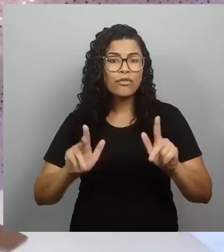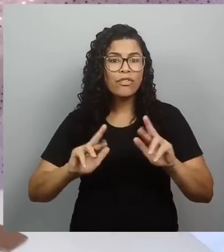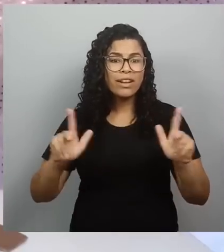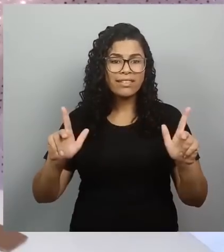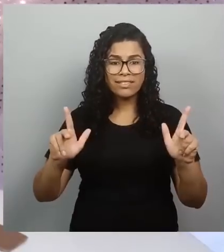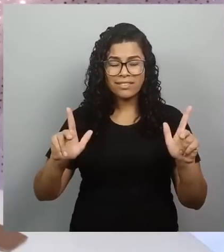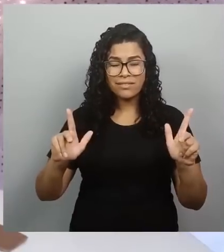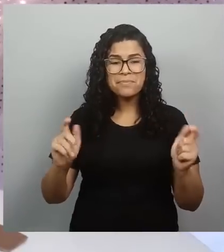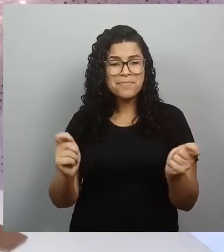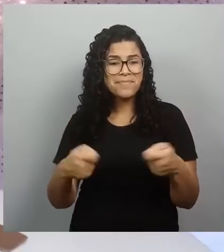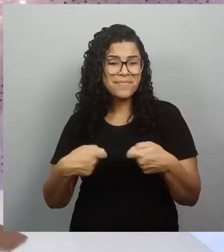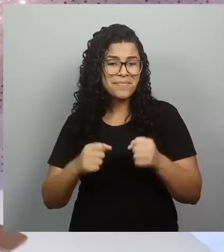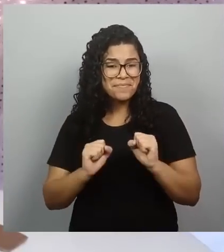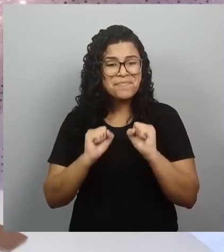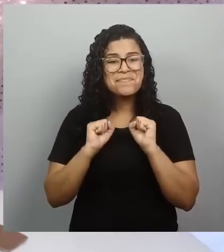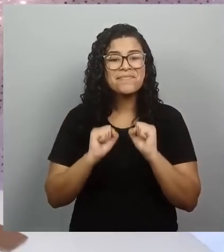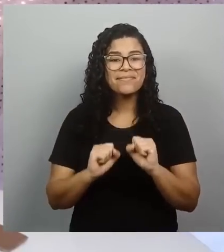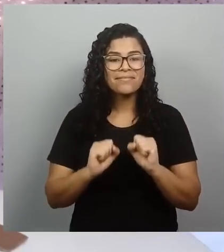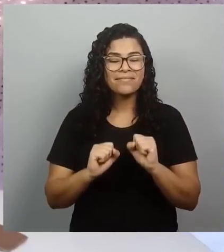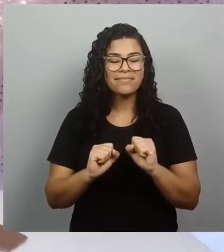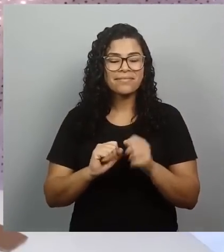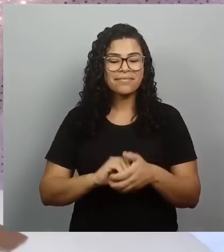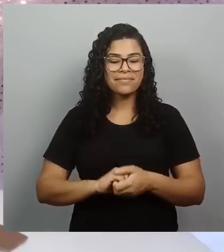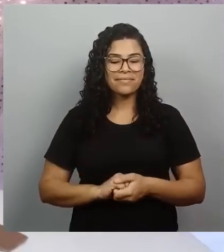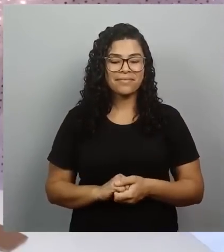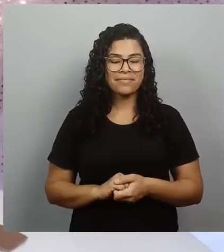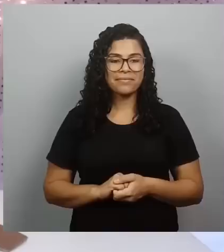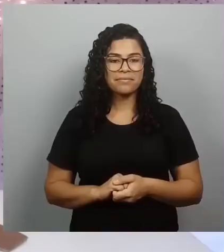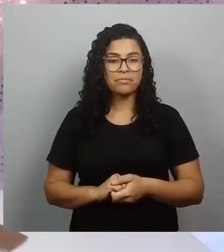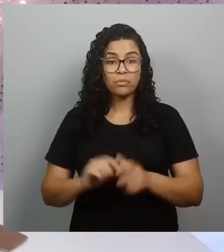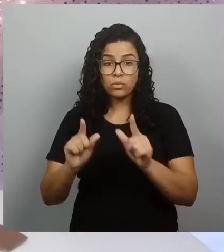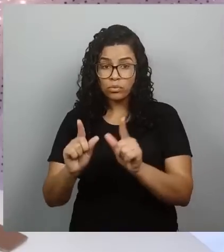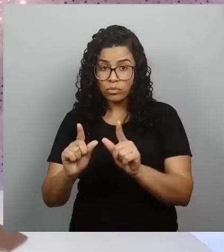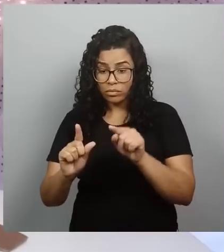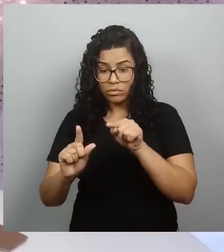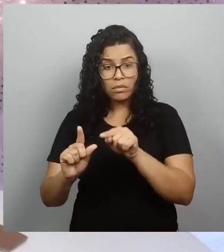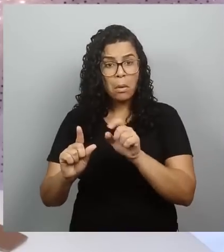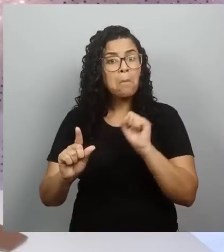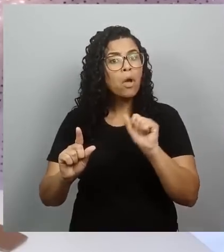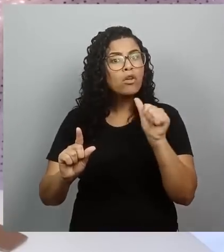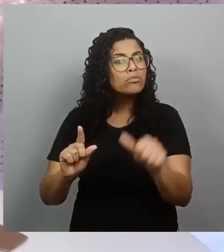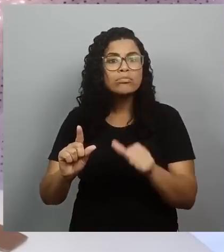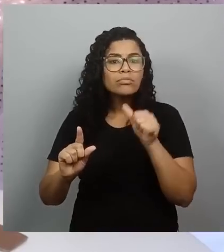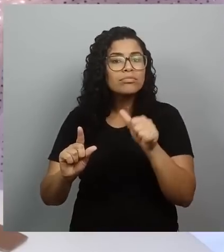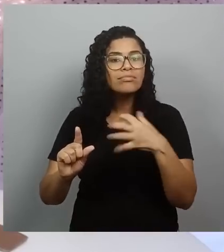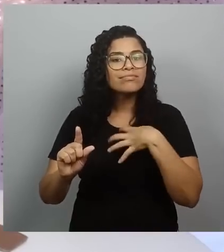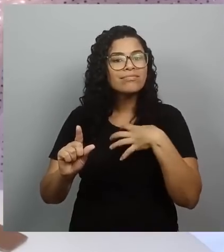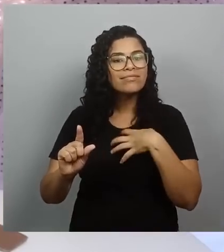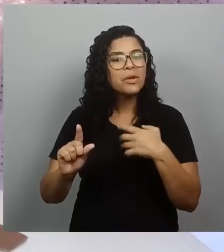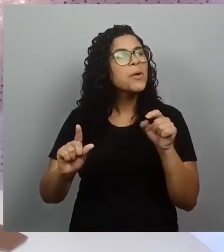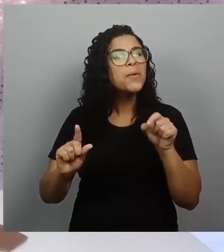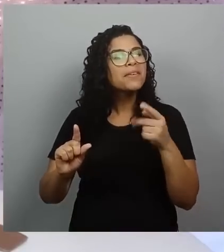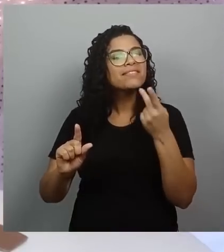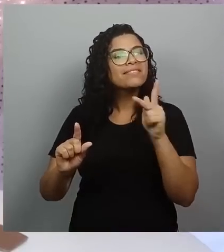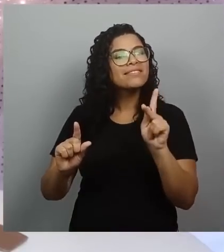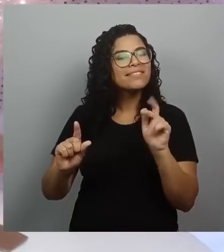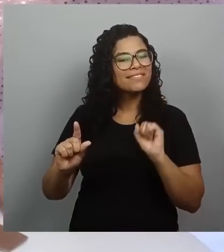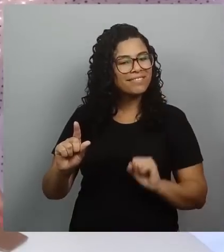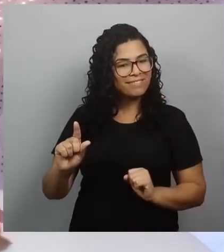Então, um pedaço que sobrou pode virar alguma coisa. O que vai virar o seu?